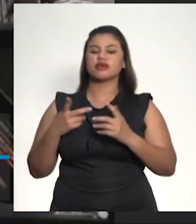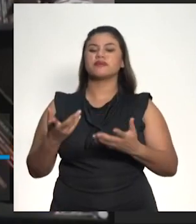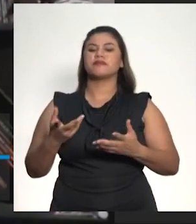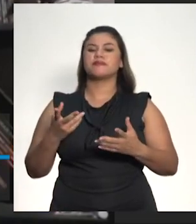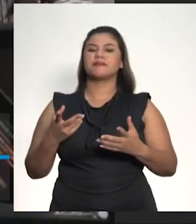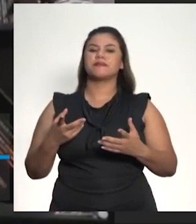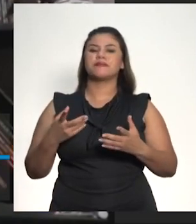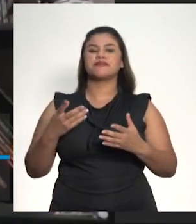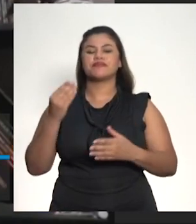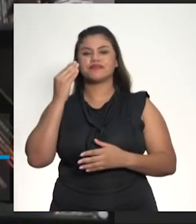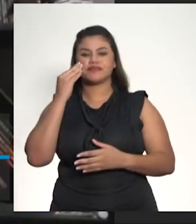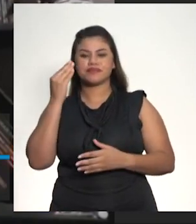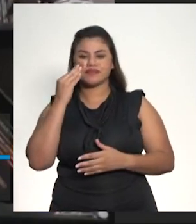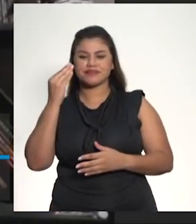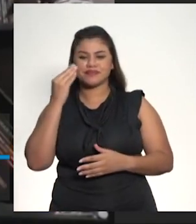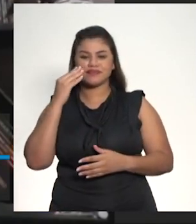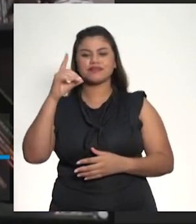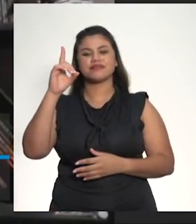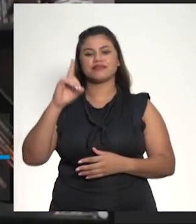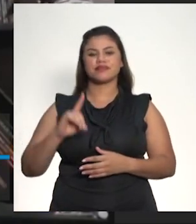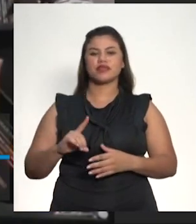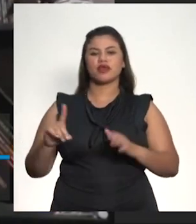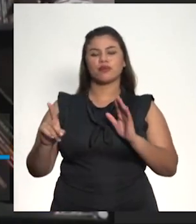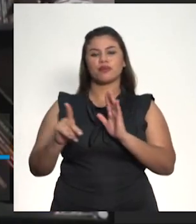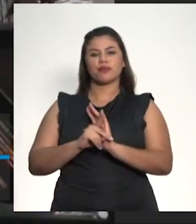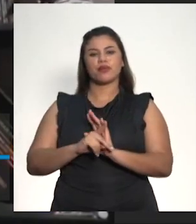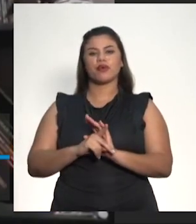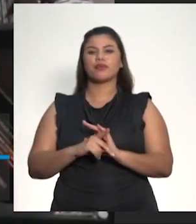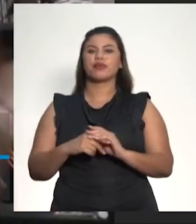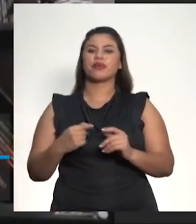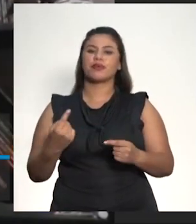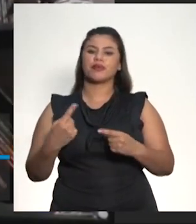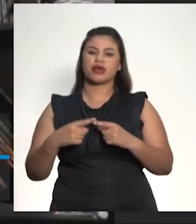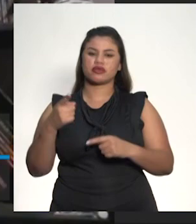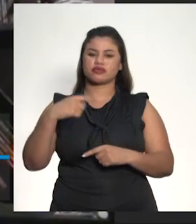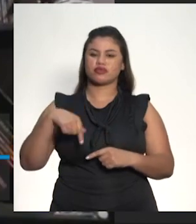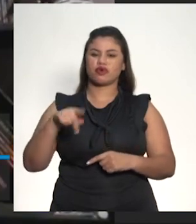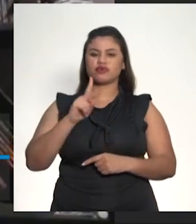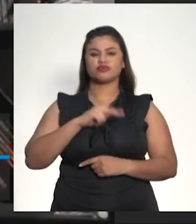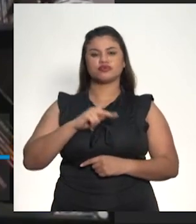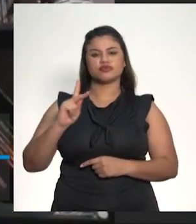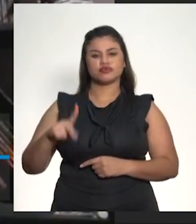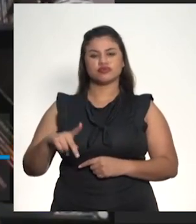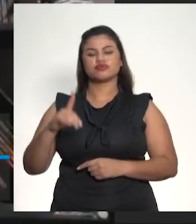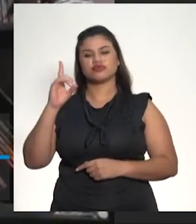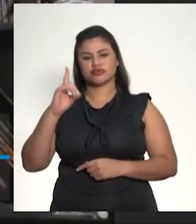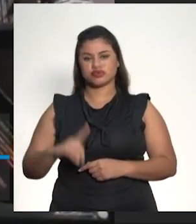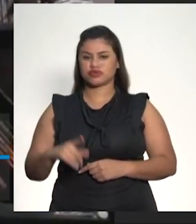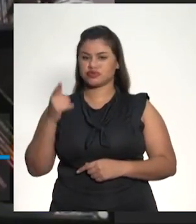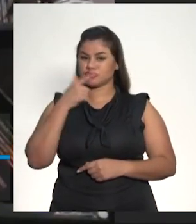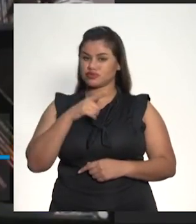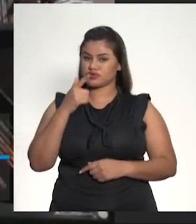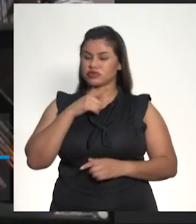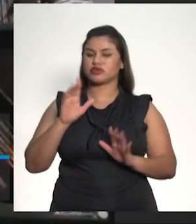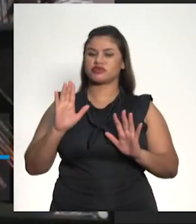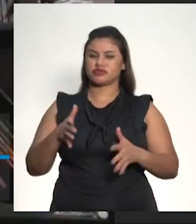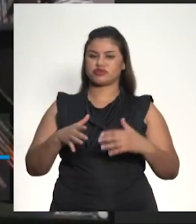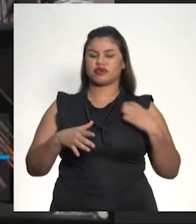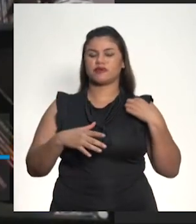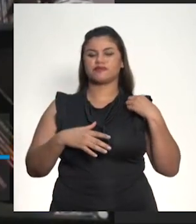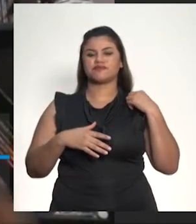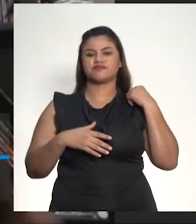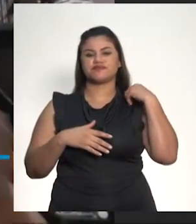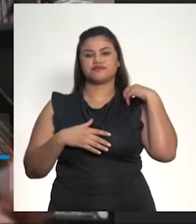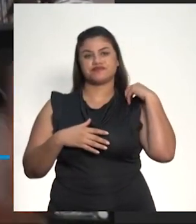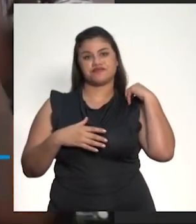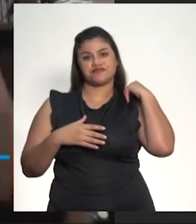uma legitimação dos seus direitos, sendo que, por exemplo, para nós professores, muitos desses direitos já foram conquistados em algum momento.